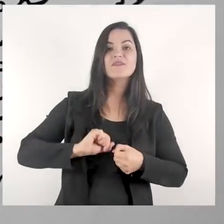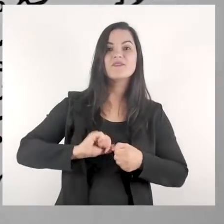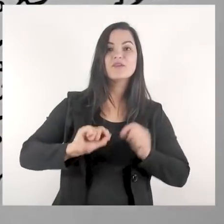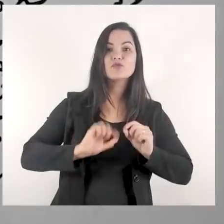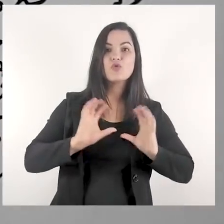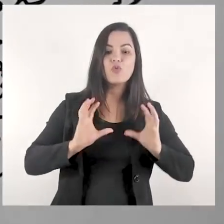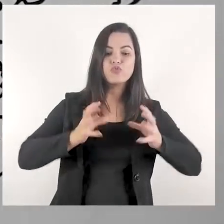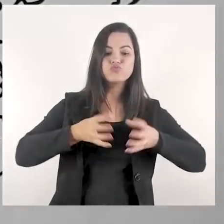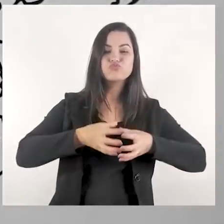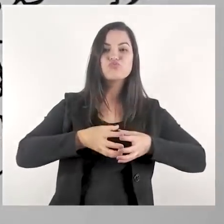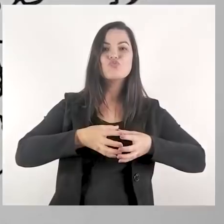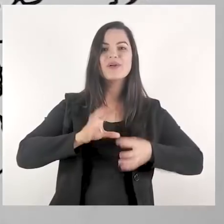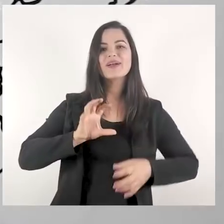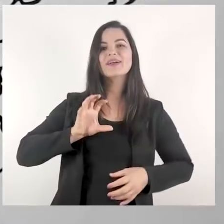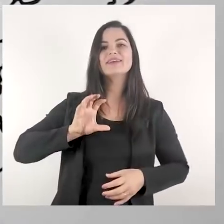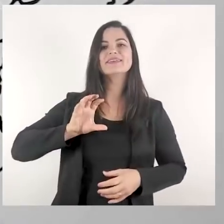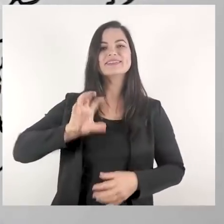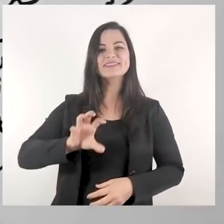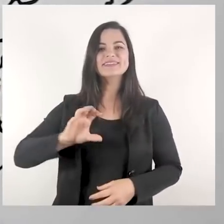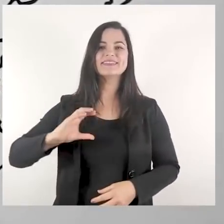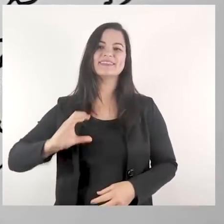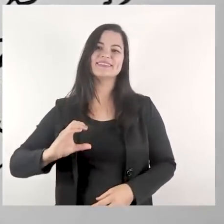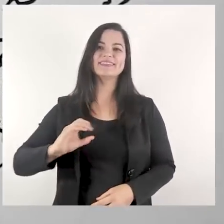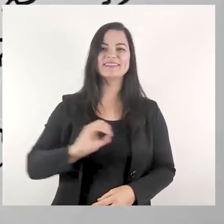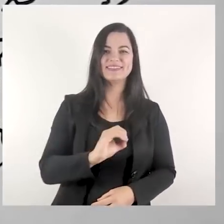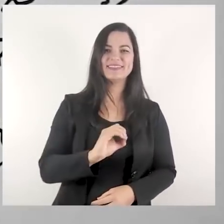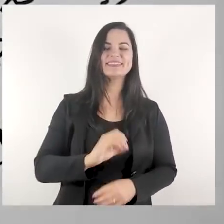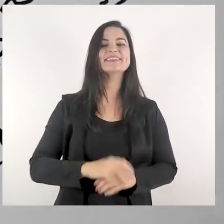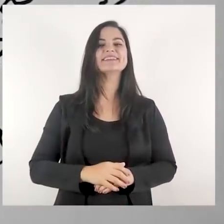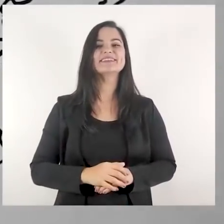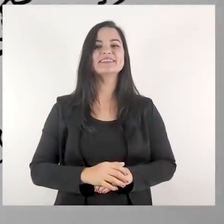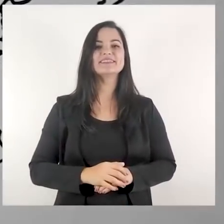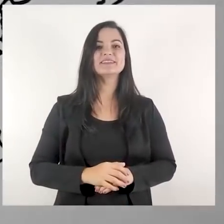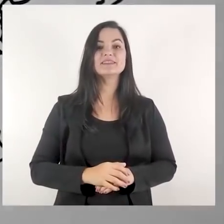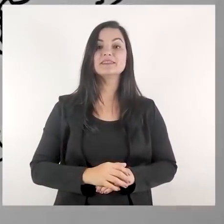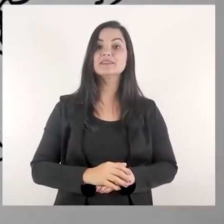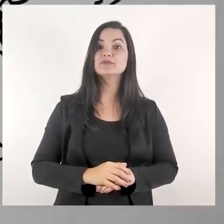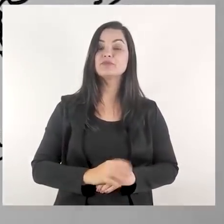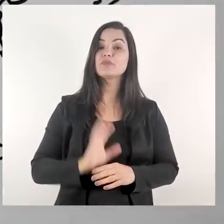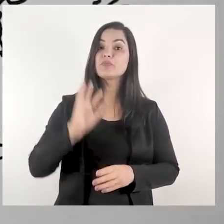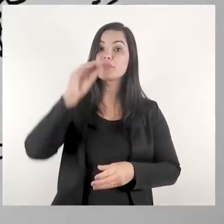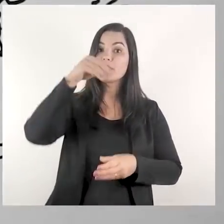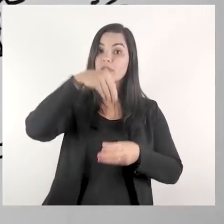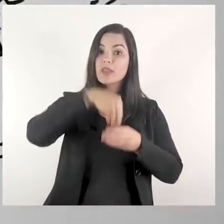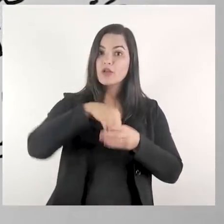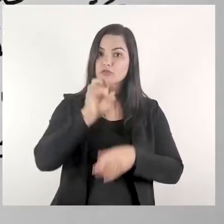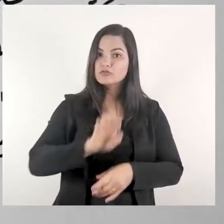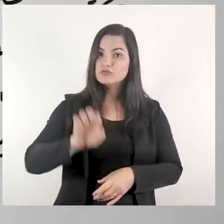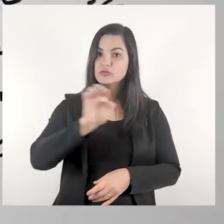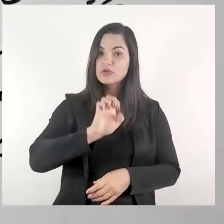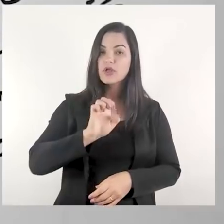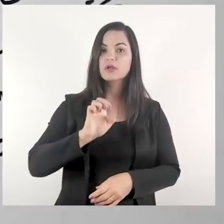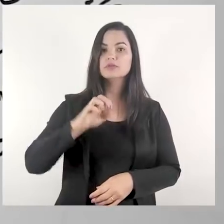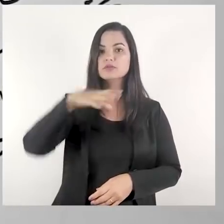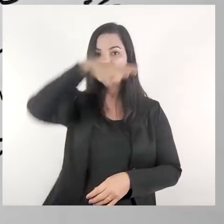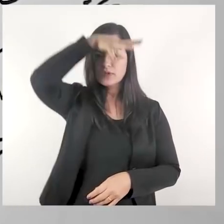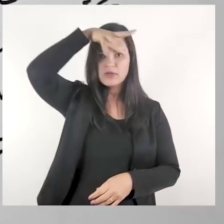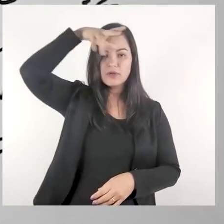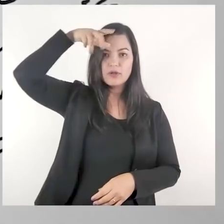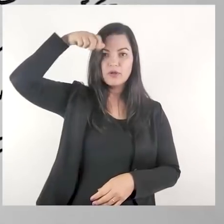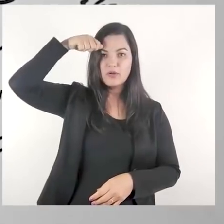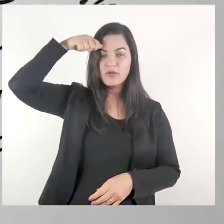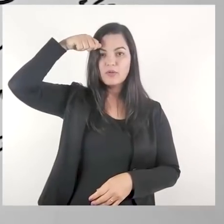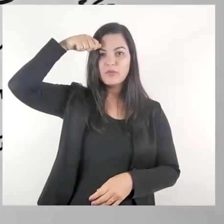a região Centro-Oeste. No estado de Mato Grosso, a capital